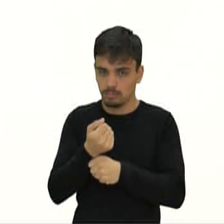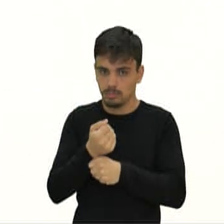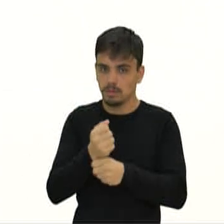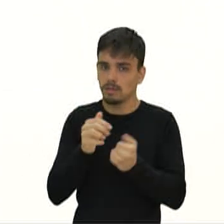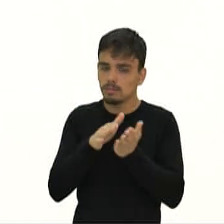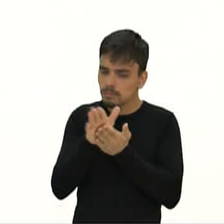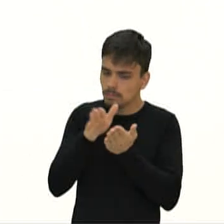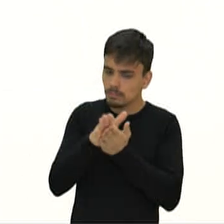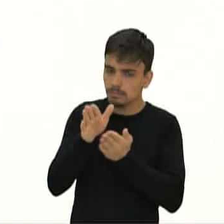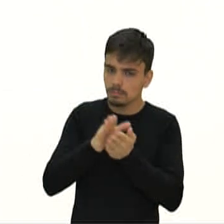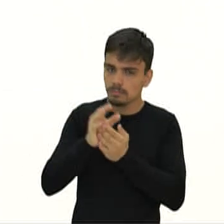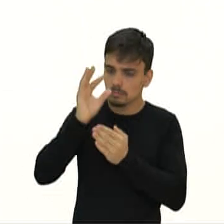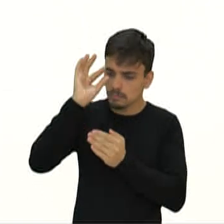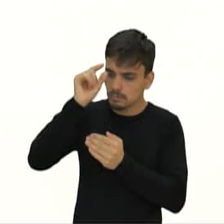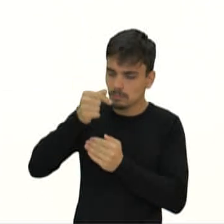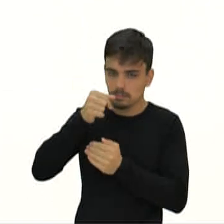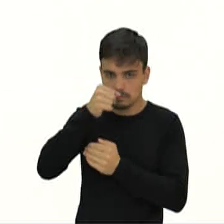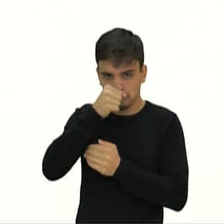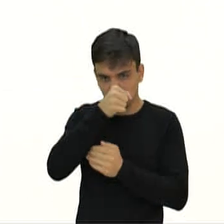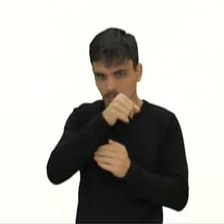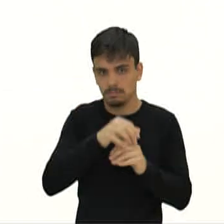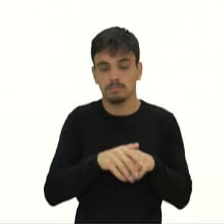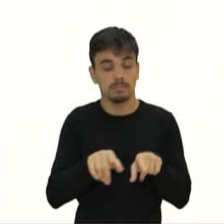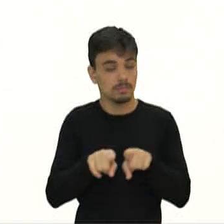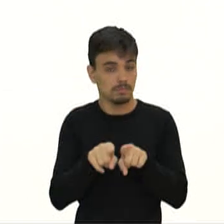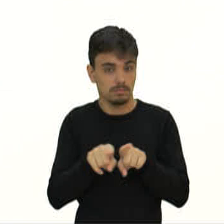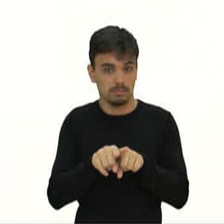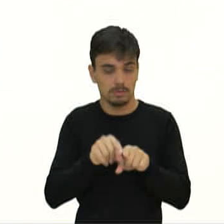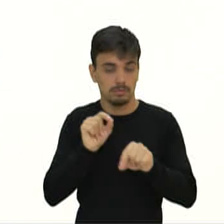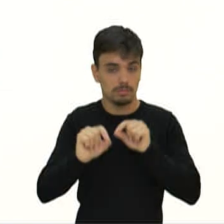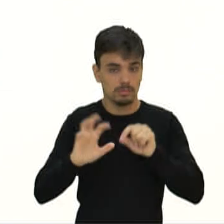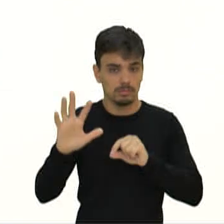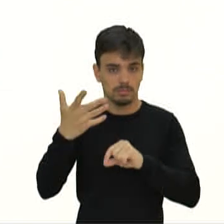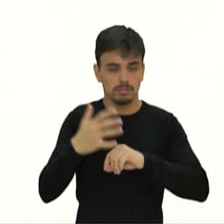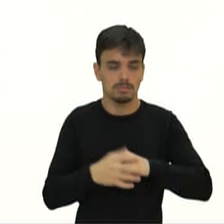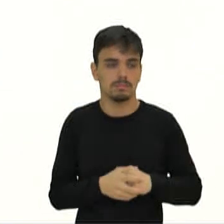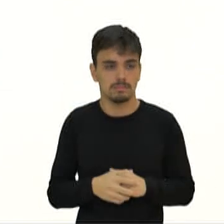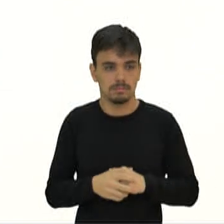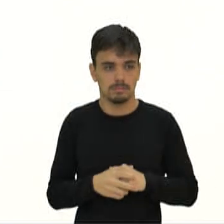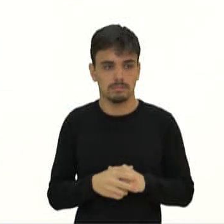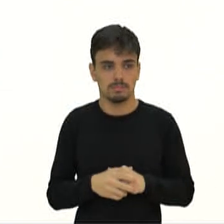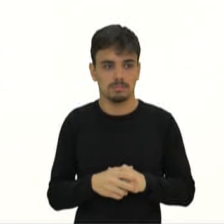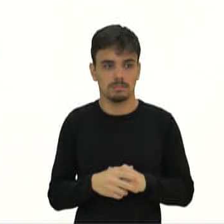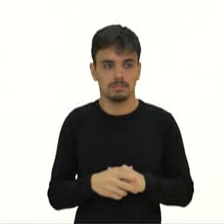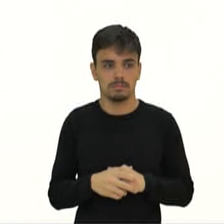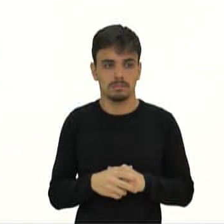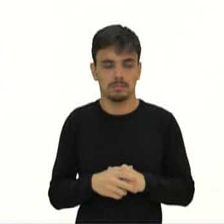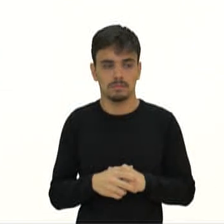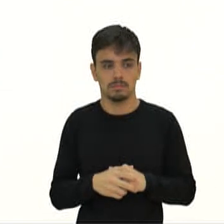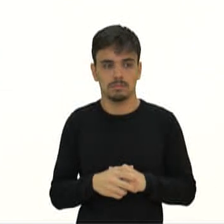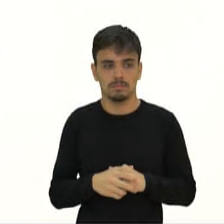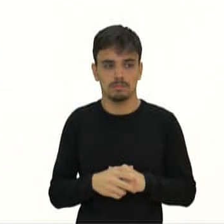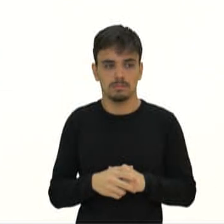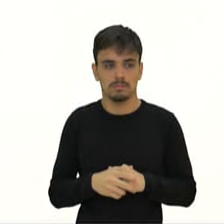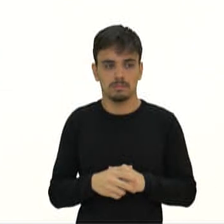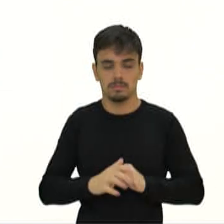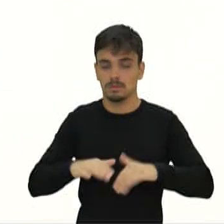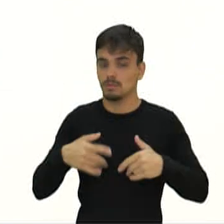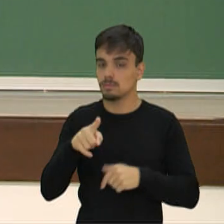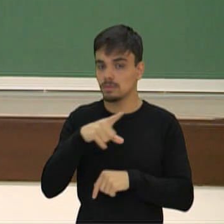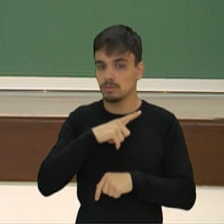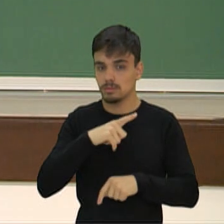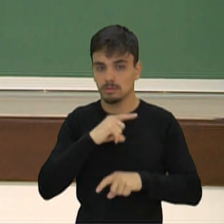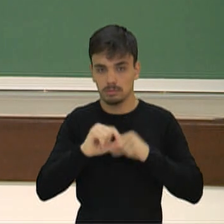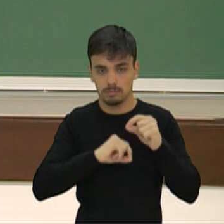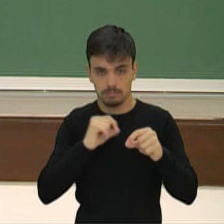da cápsula e da tensão zonular. O que acontece com o aspecto da presbiopia? Quando você tem